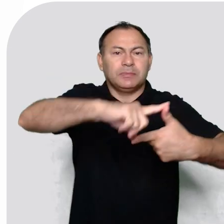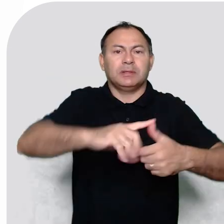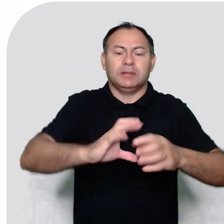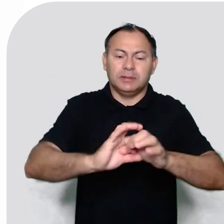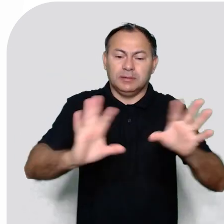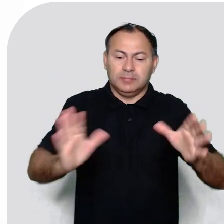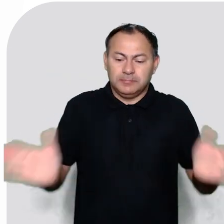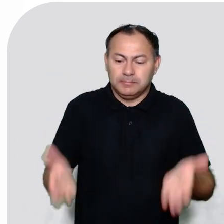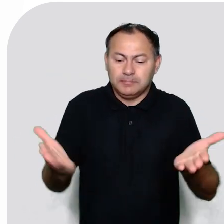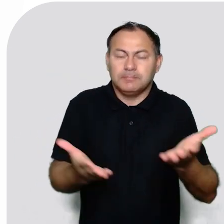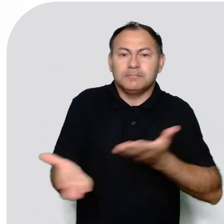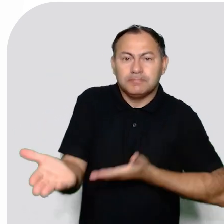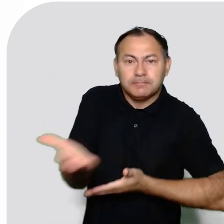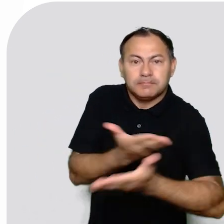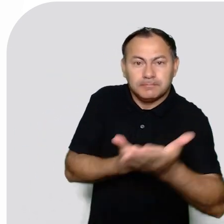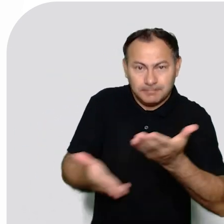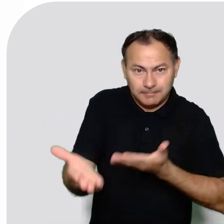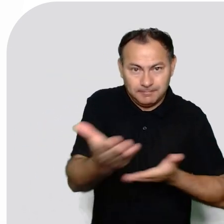a civilização.